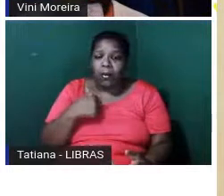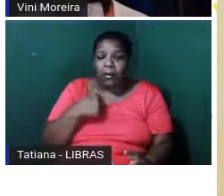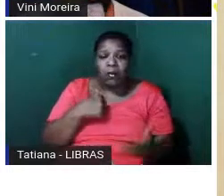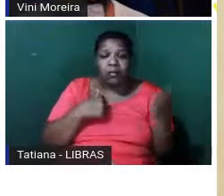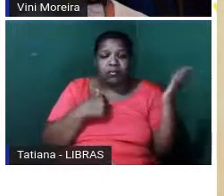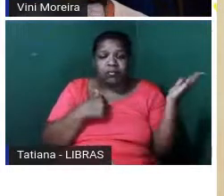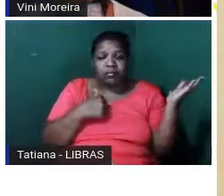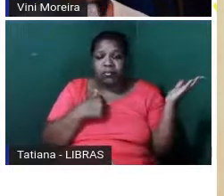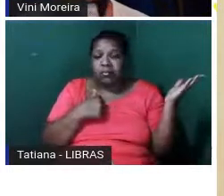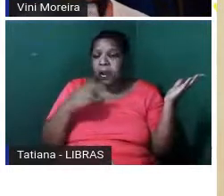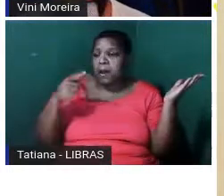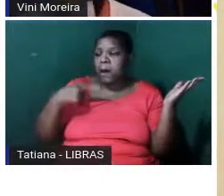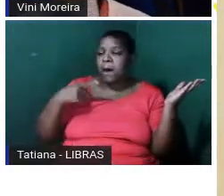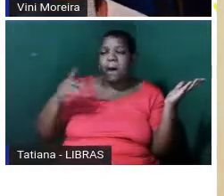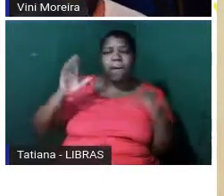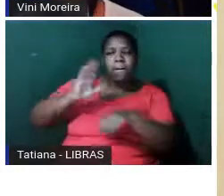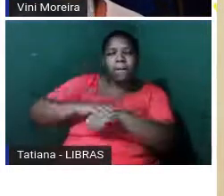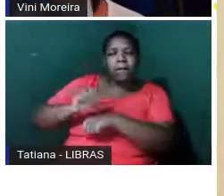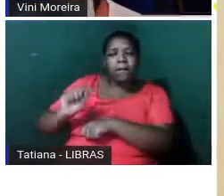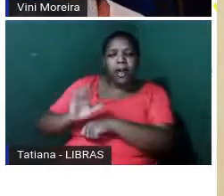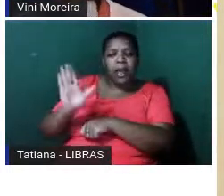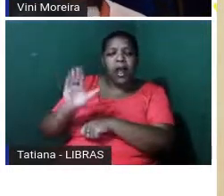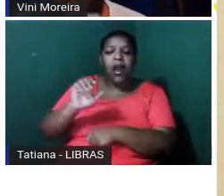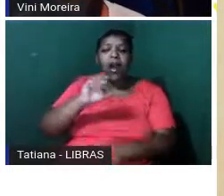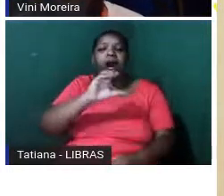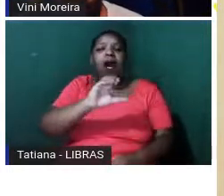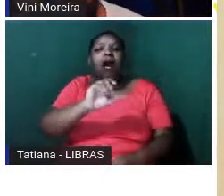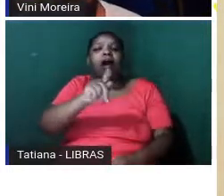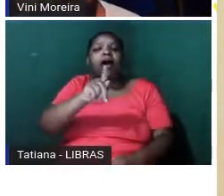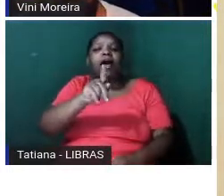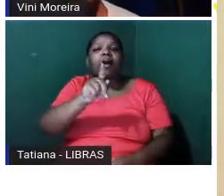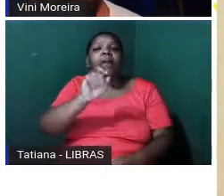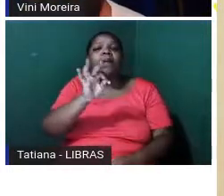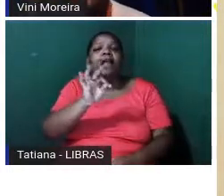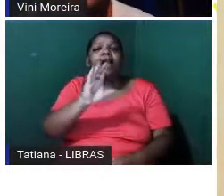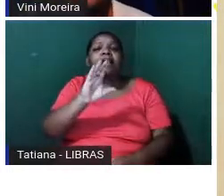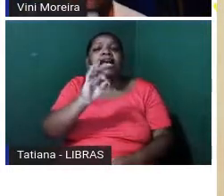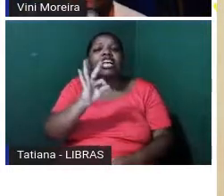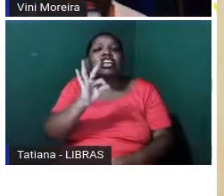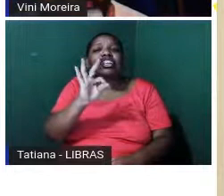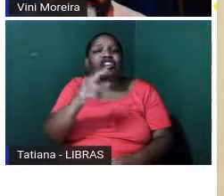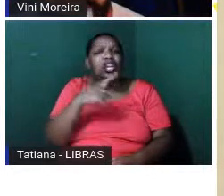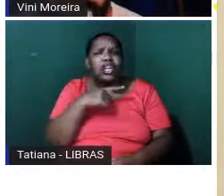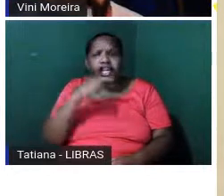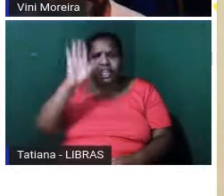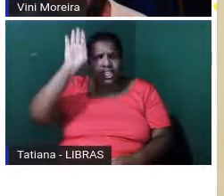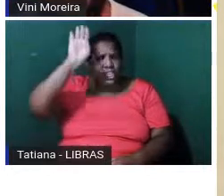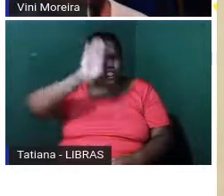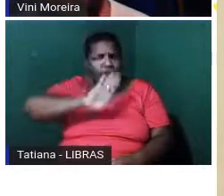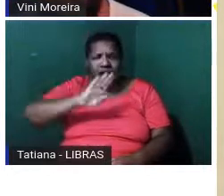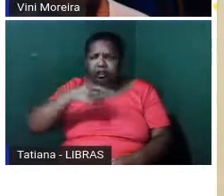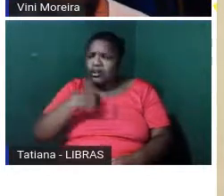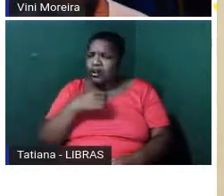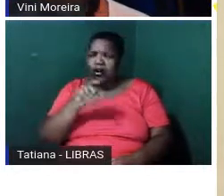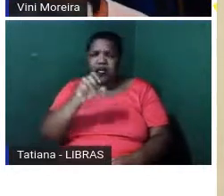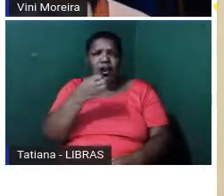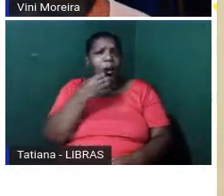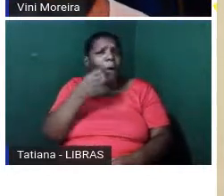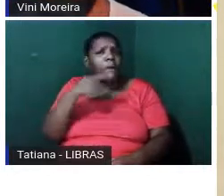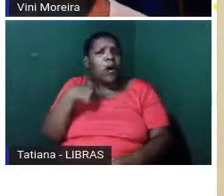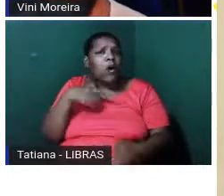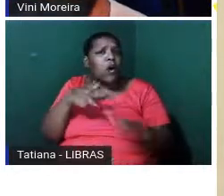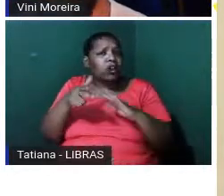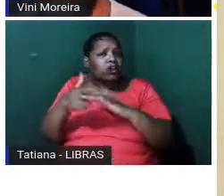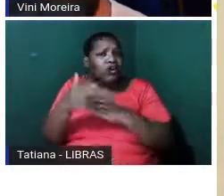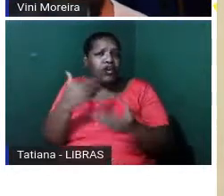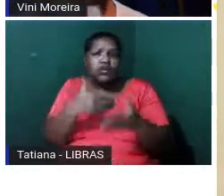Premiere ou o que é picantes que é um aplicativo de celular gratuito você não estou de qualquer forma no